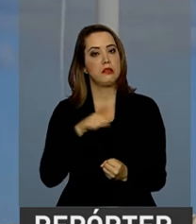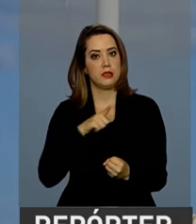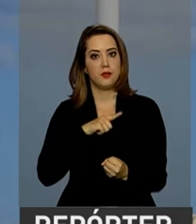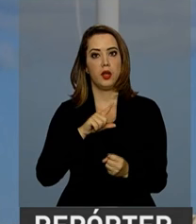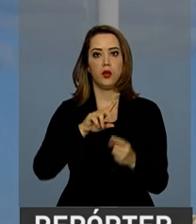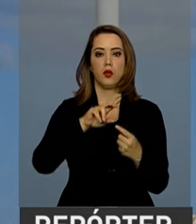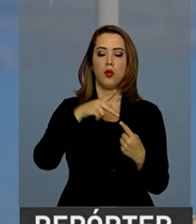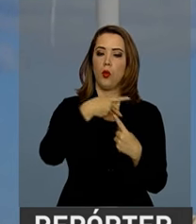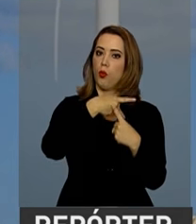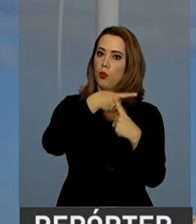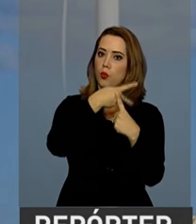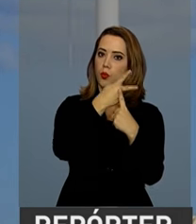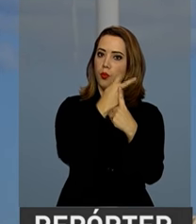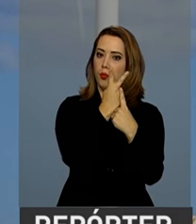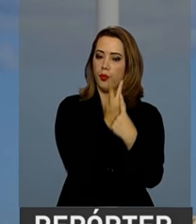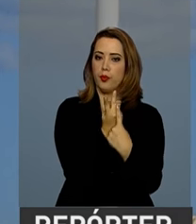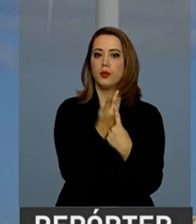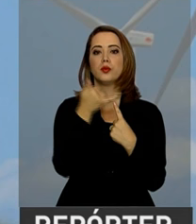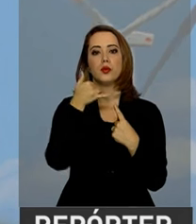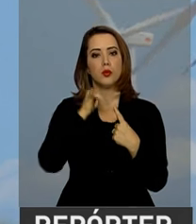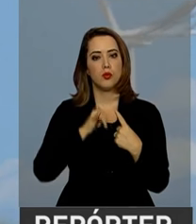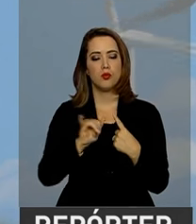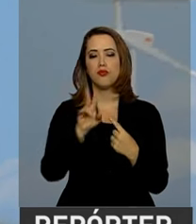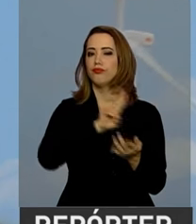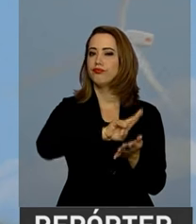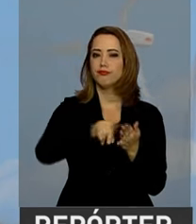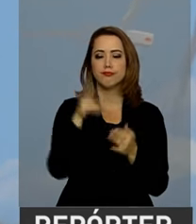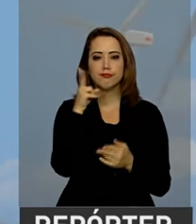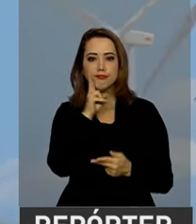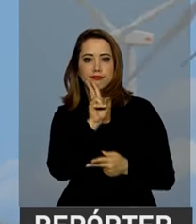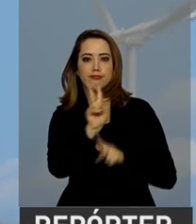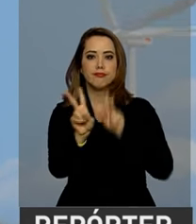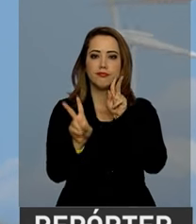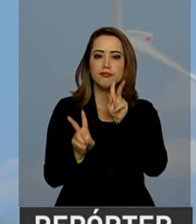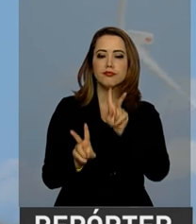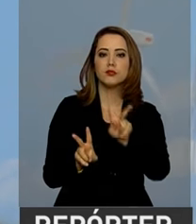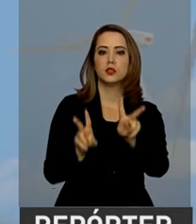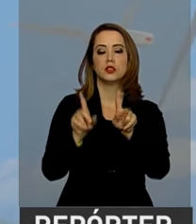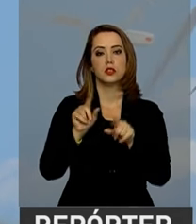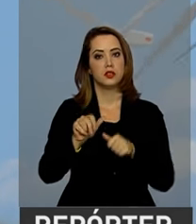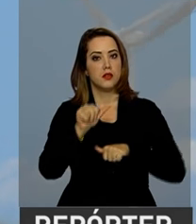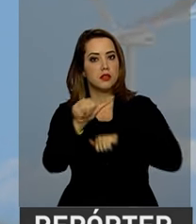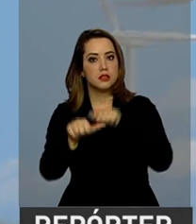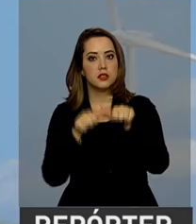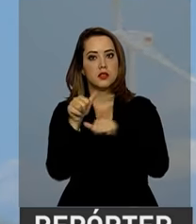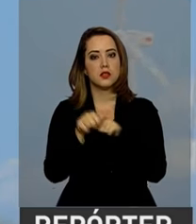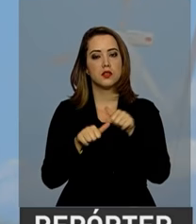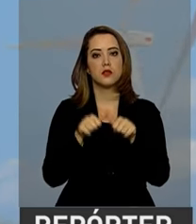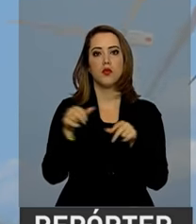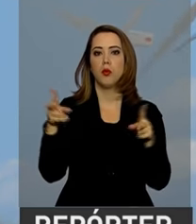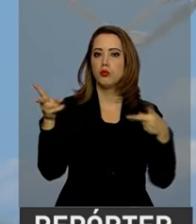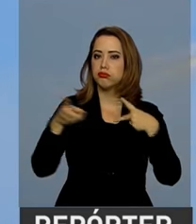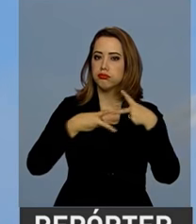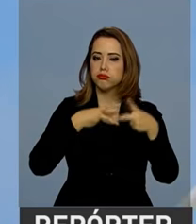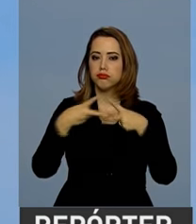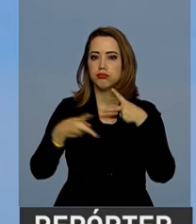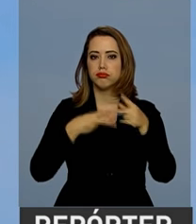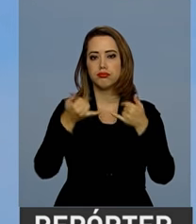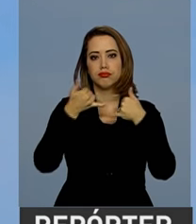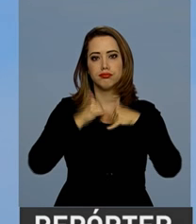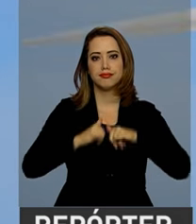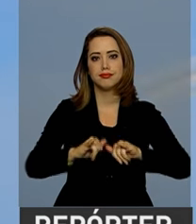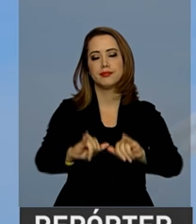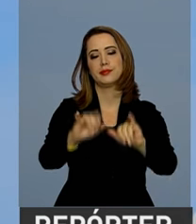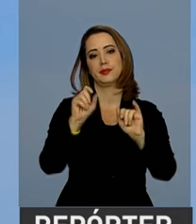eólico. Por várias partes do Nordeste é possível ver as turbinas que transformam a força do vento em energia. A